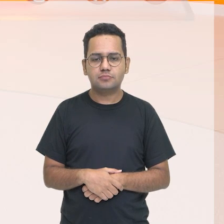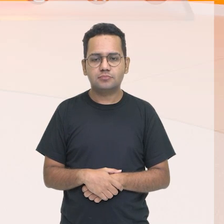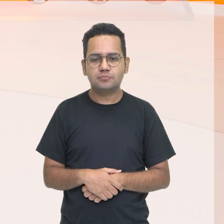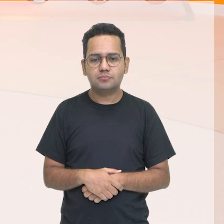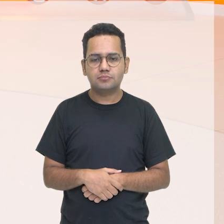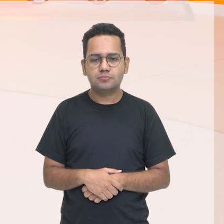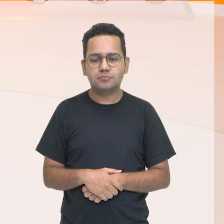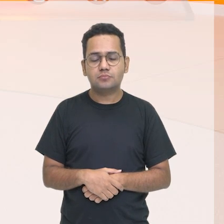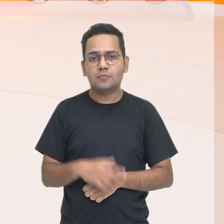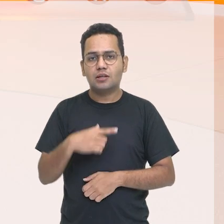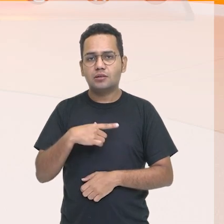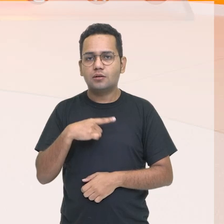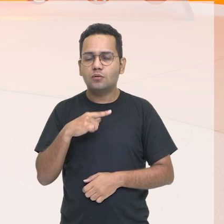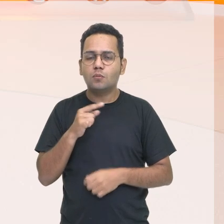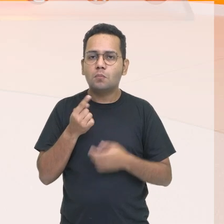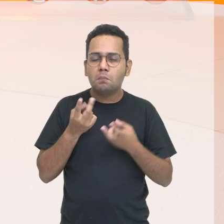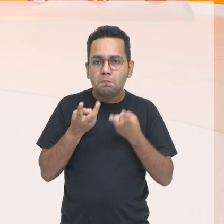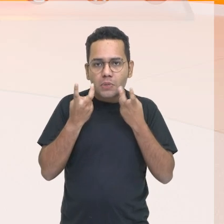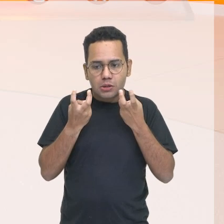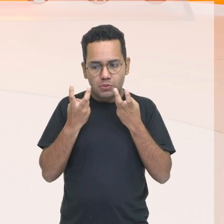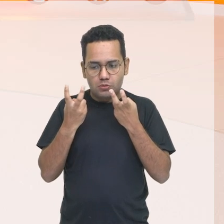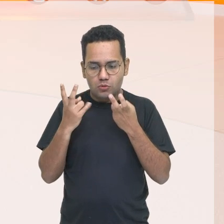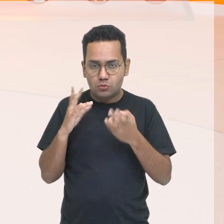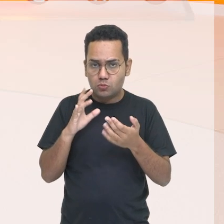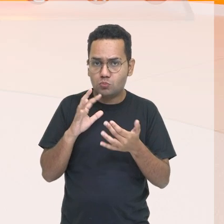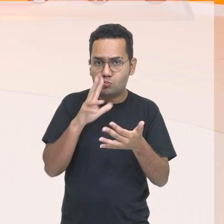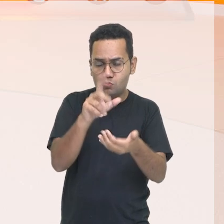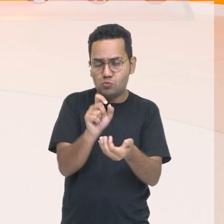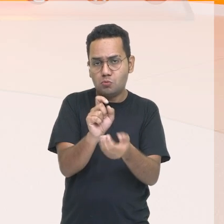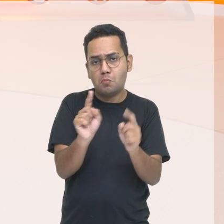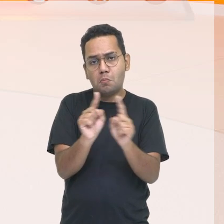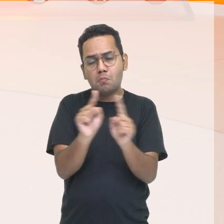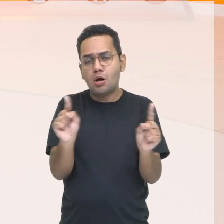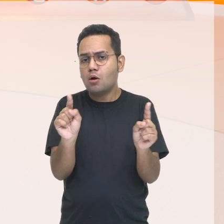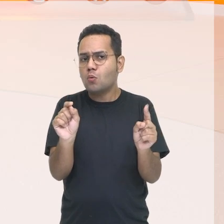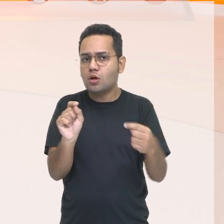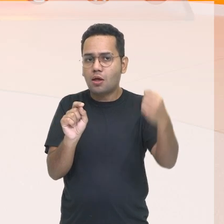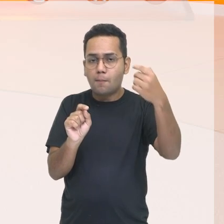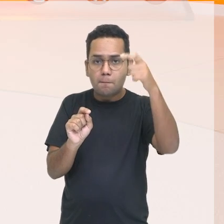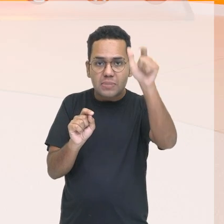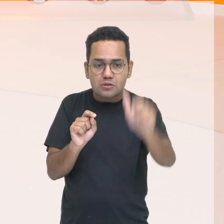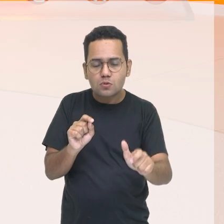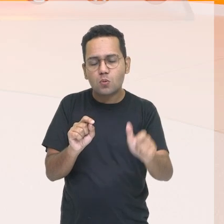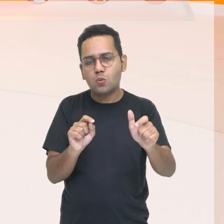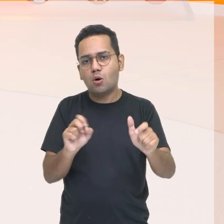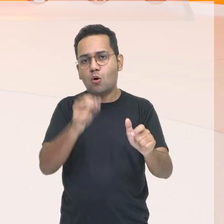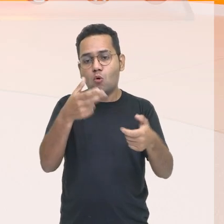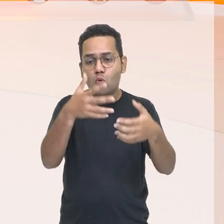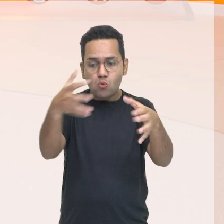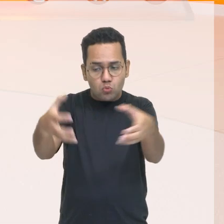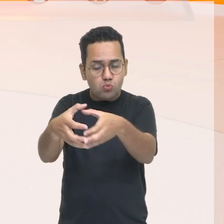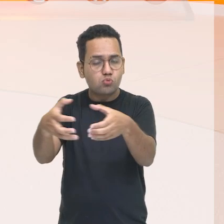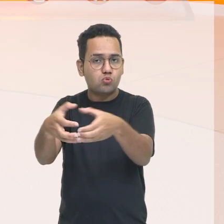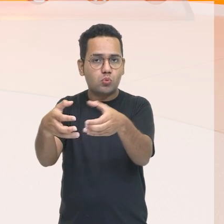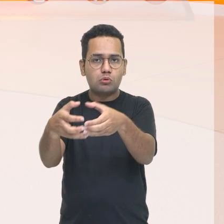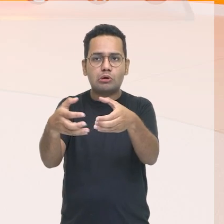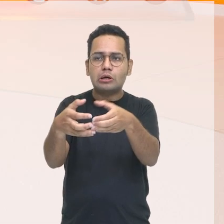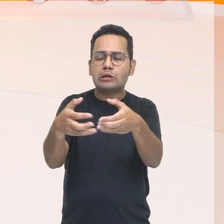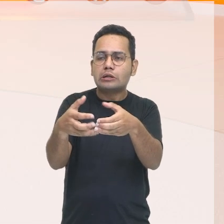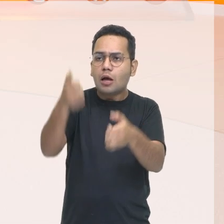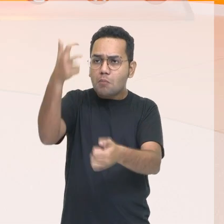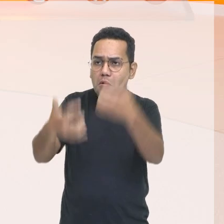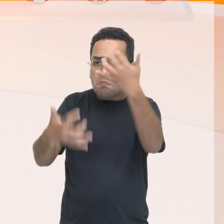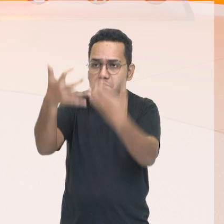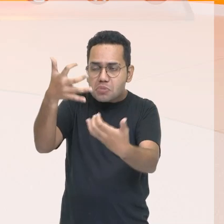ter uma visão de mundo de acordo com que aquele grupo quer que você veja, né? Então, é uma forma